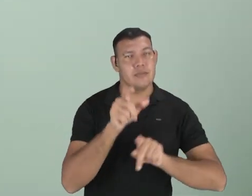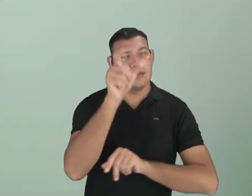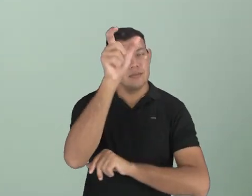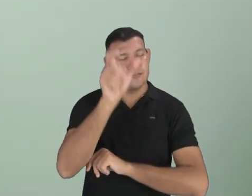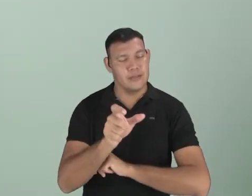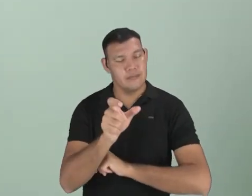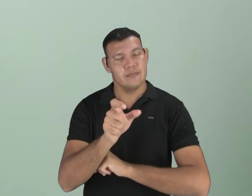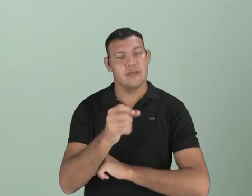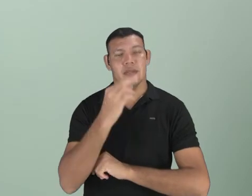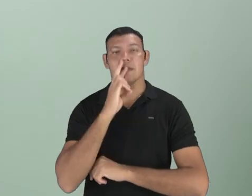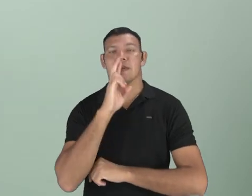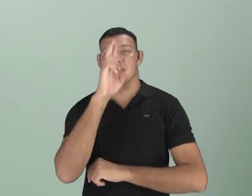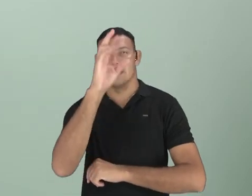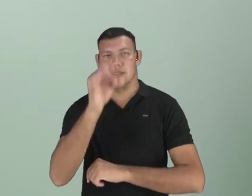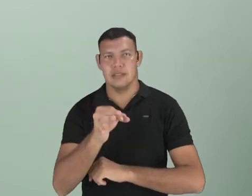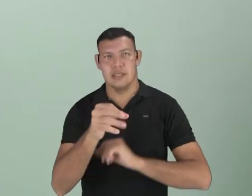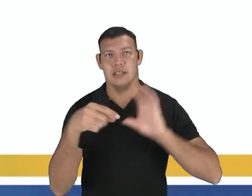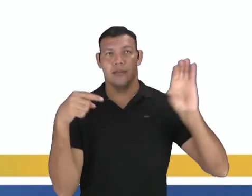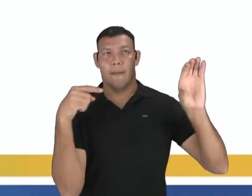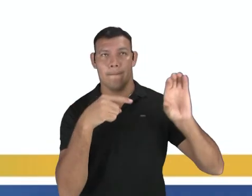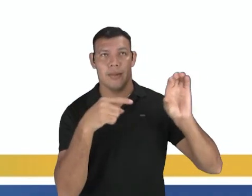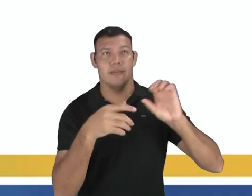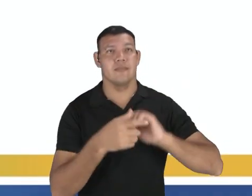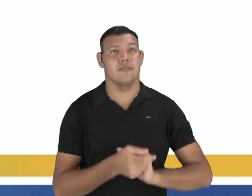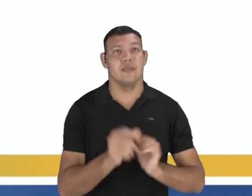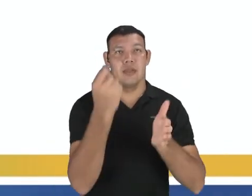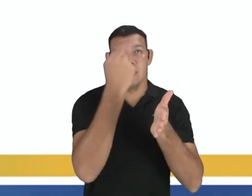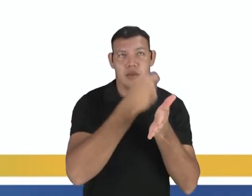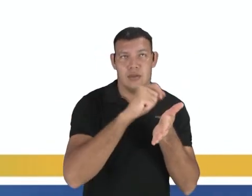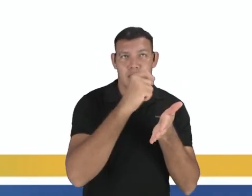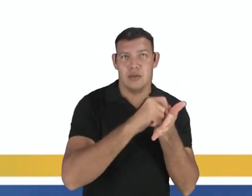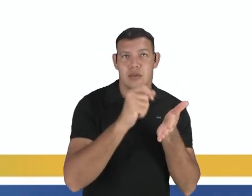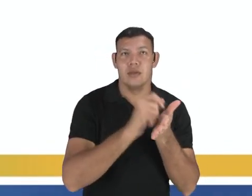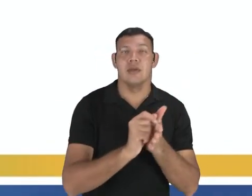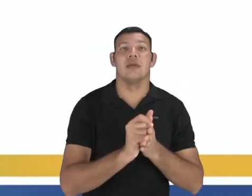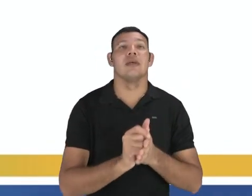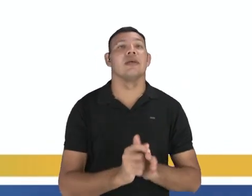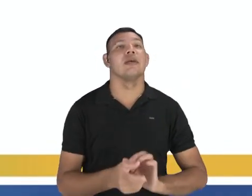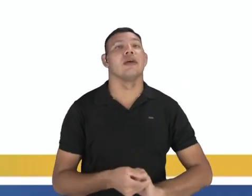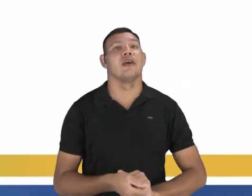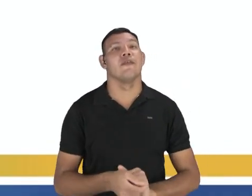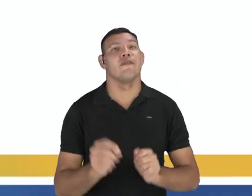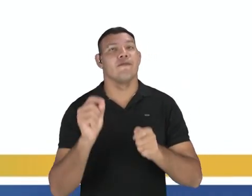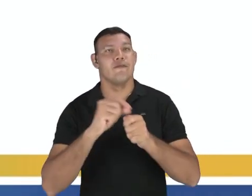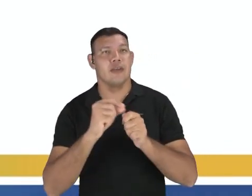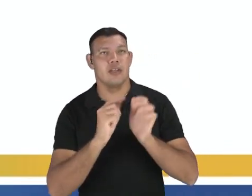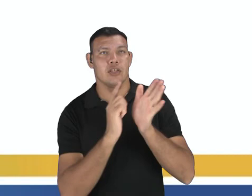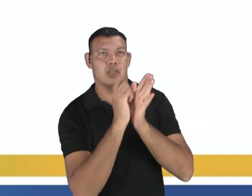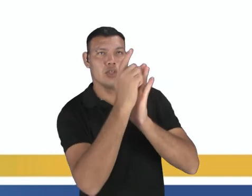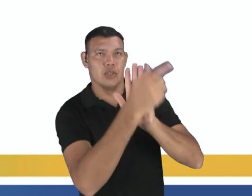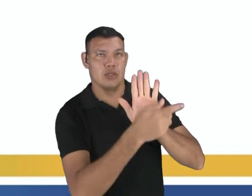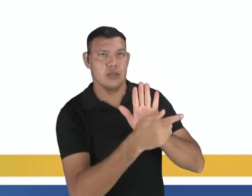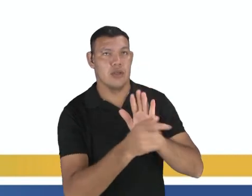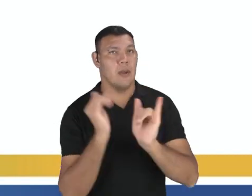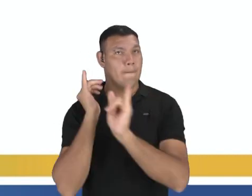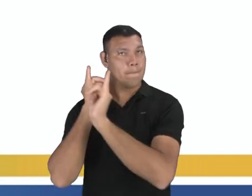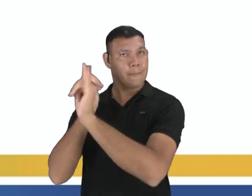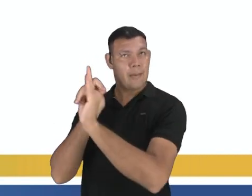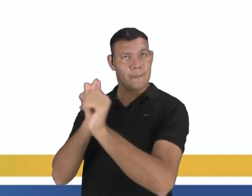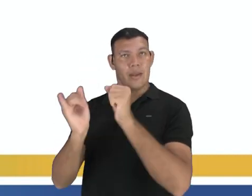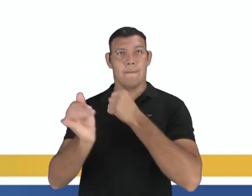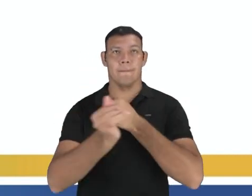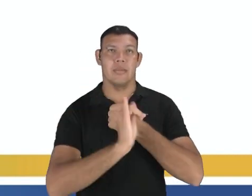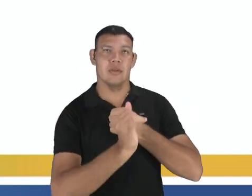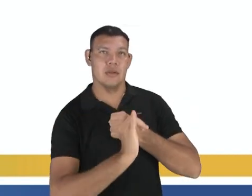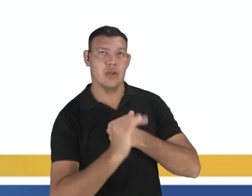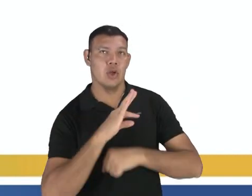ok? Um escritor destaca-se pela produção dos gêneros de conto, crônica ou romance. A sua produção está relacionada